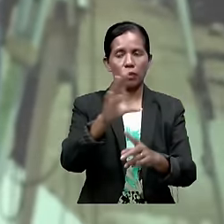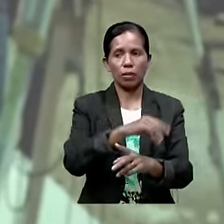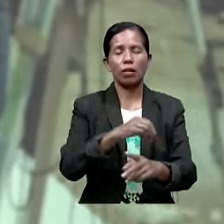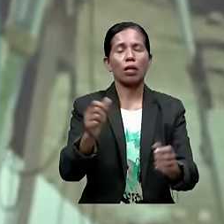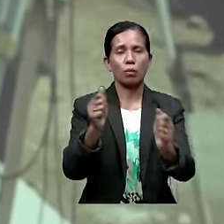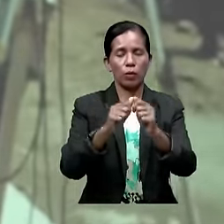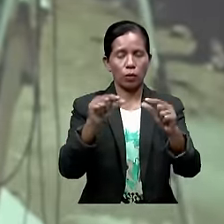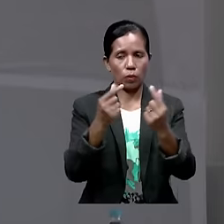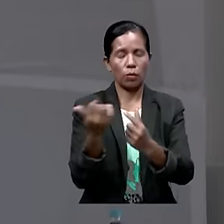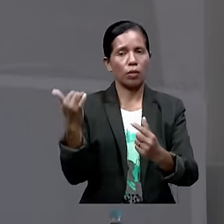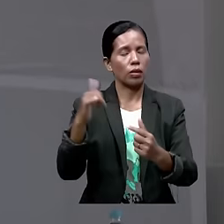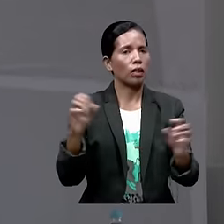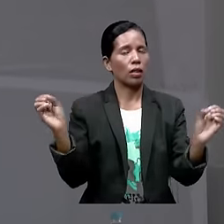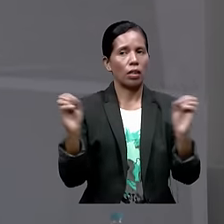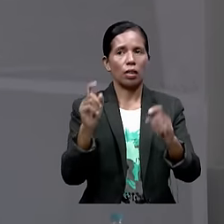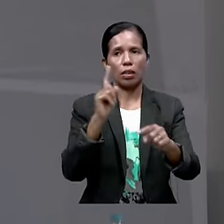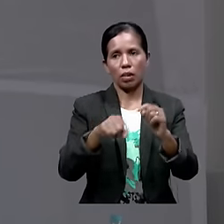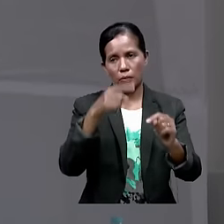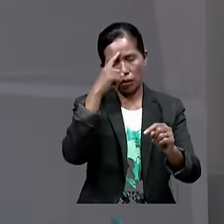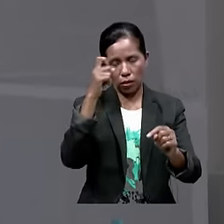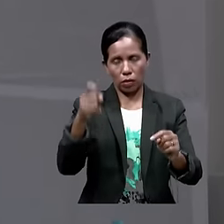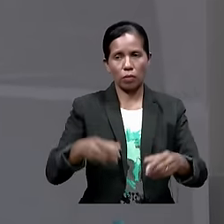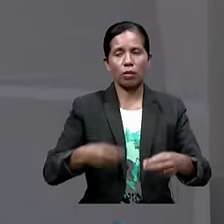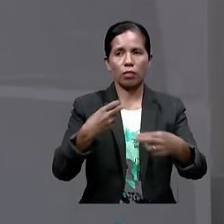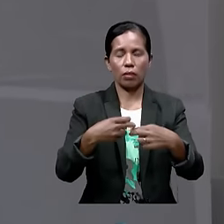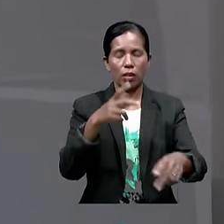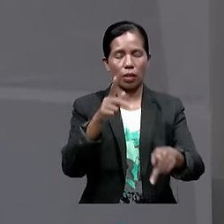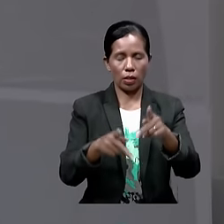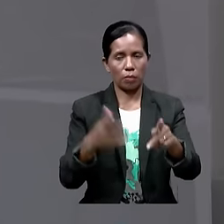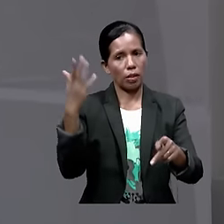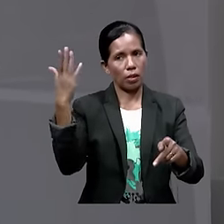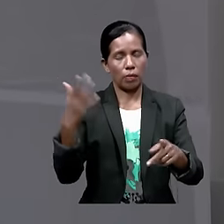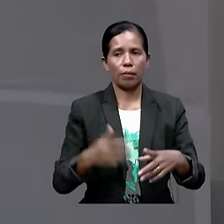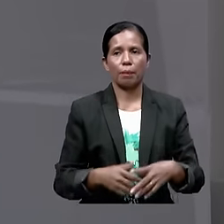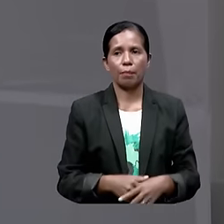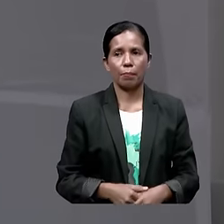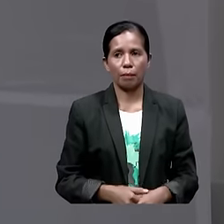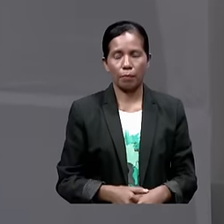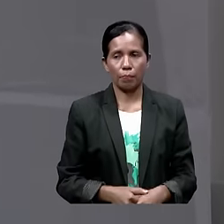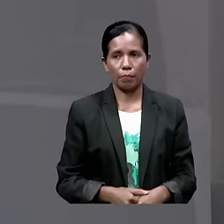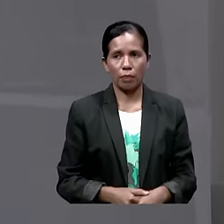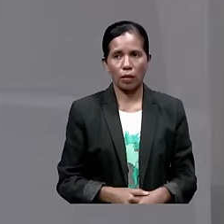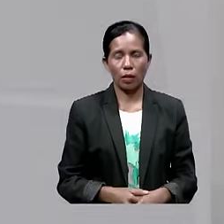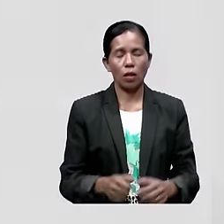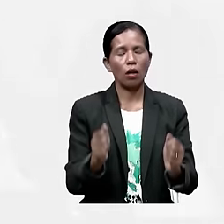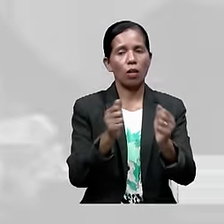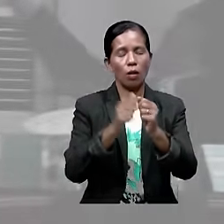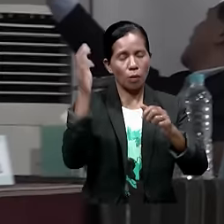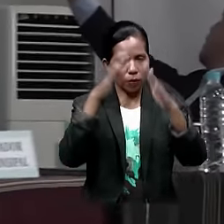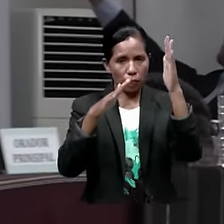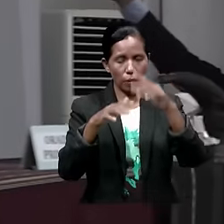ko equipa sira rejeita tia tamo considera se foi impacto ba comunidade iha Naktuka. Nebe, ho problema ida ne